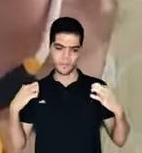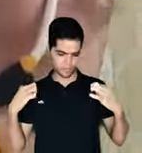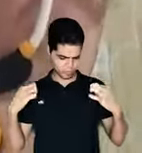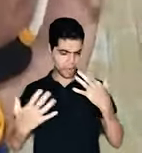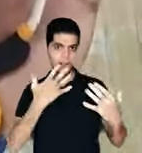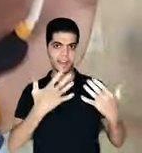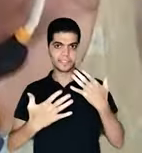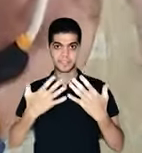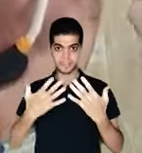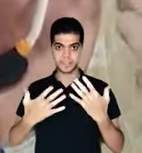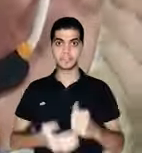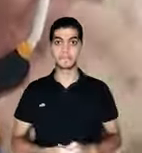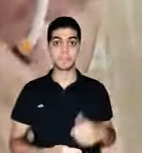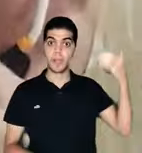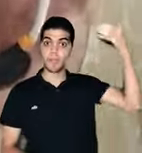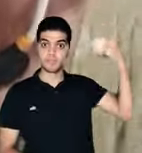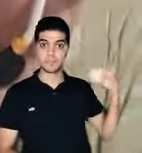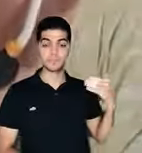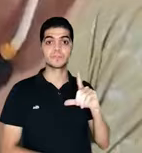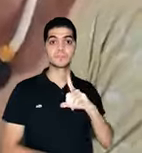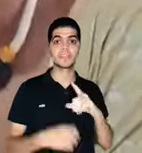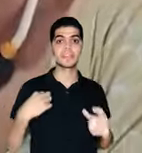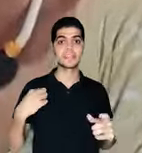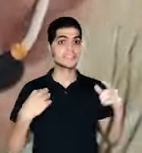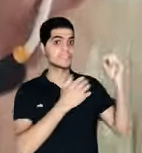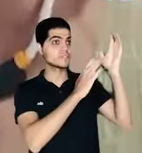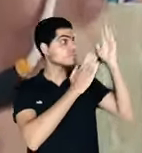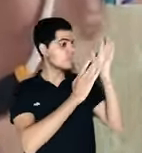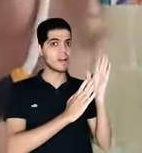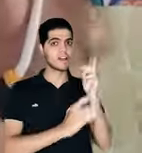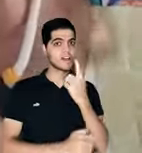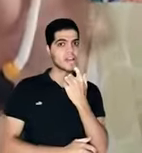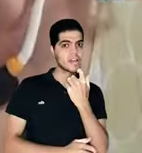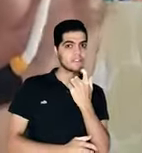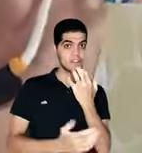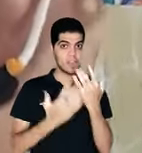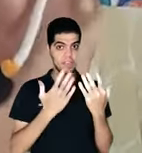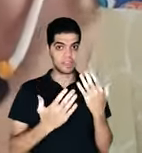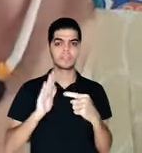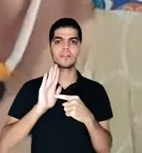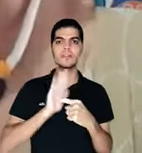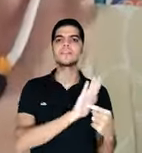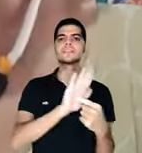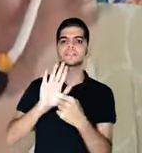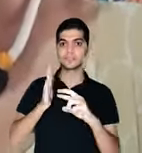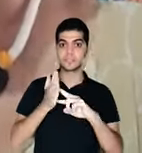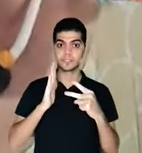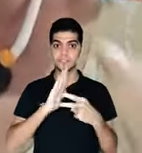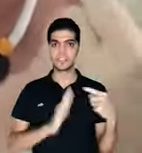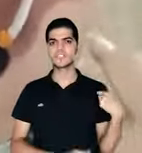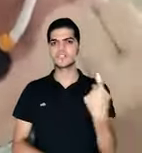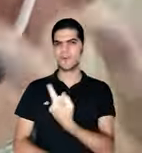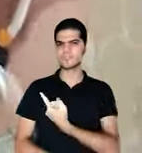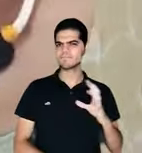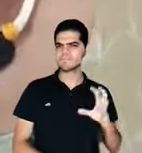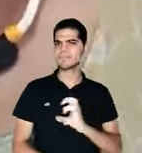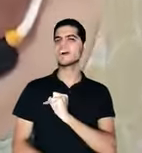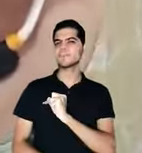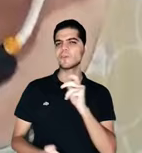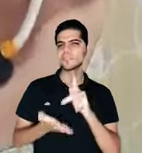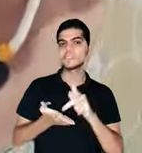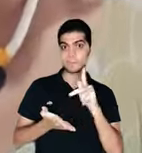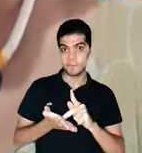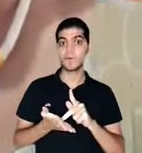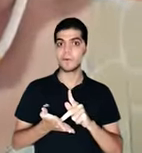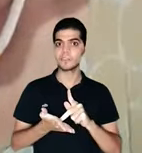blusa estampada ao fundo tem uma faixa vermelha que simboliza o nosso A nossa pegada